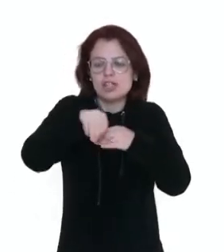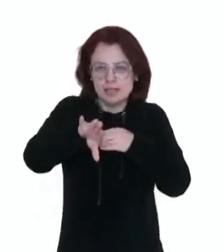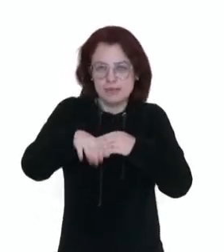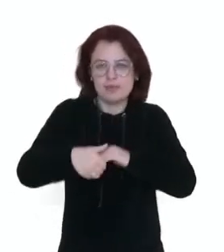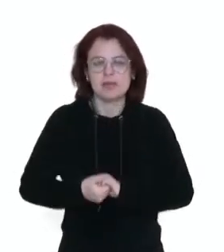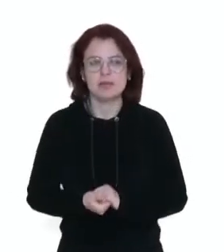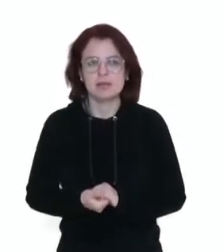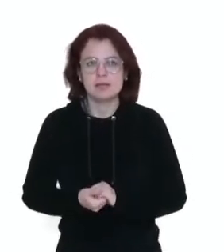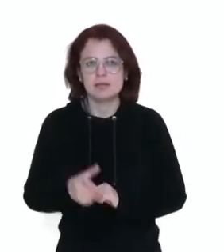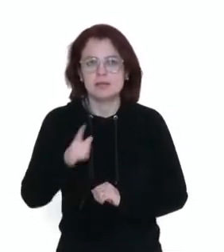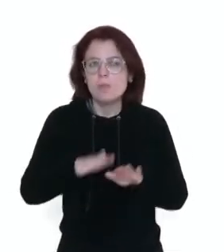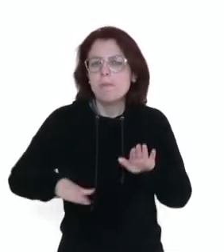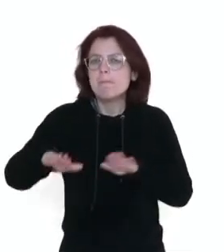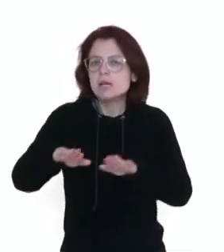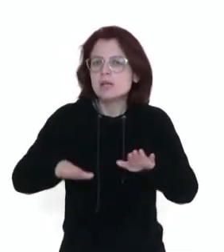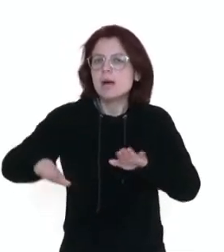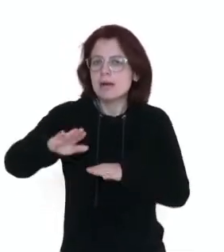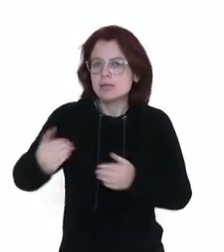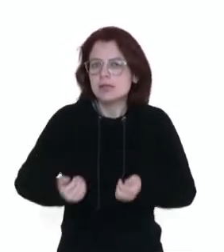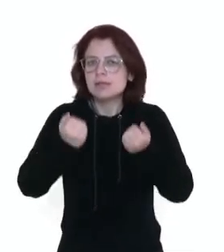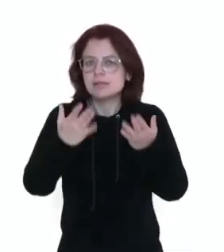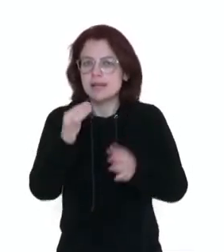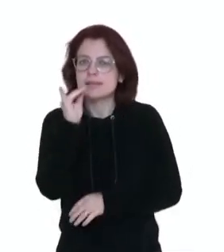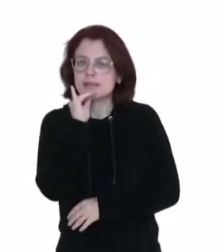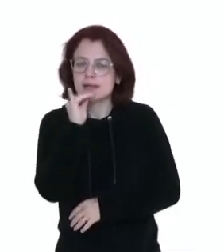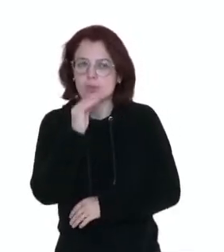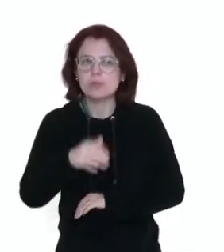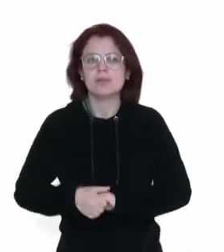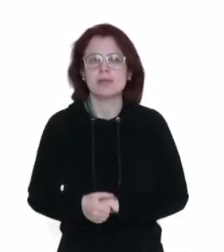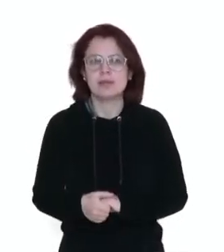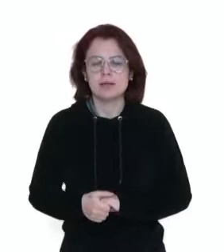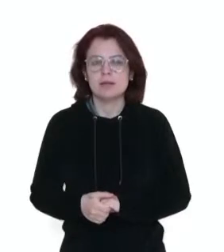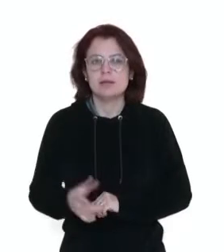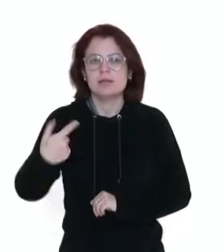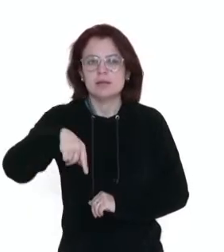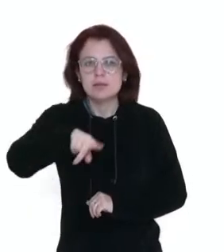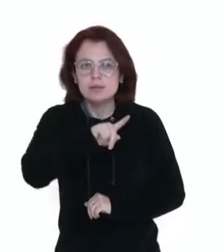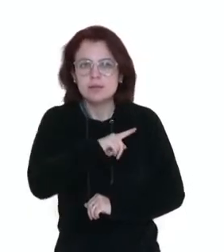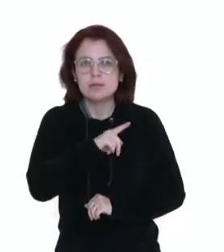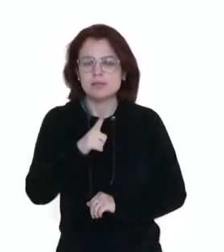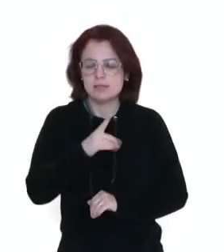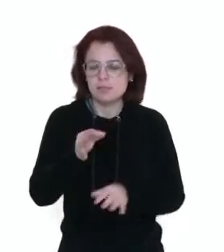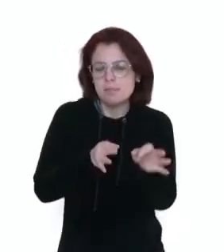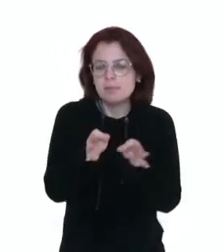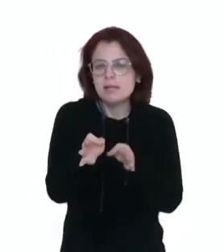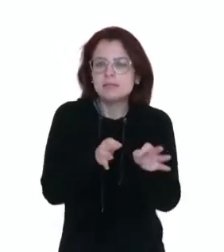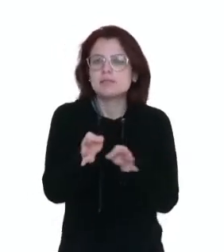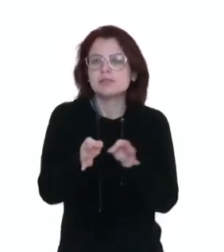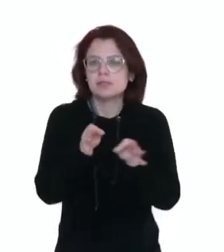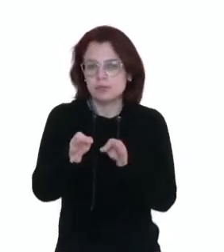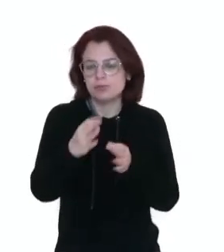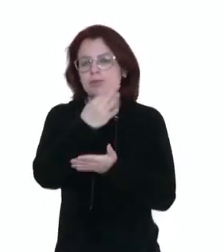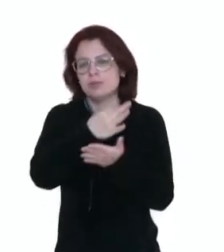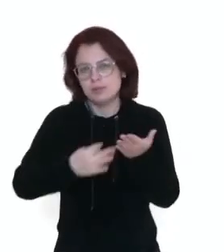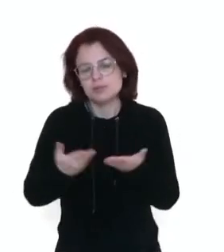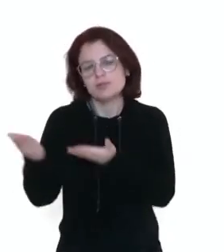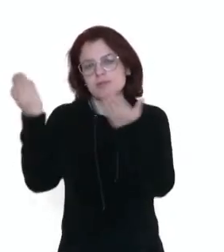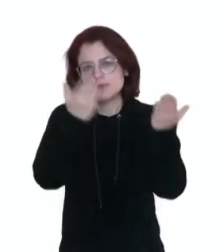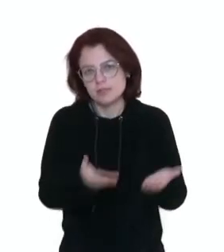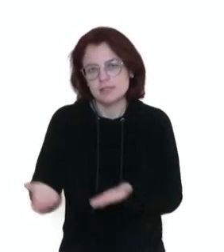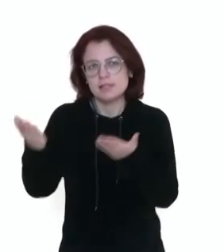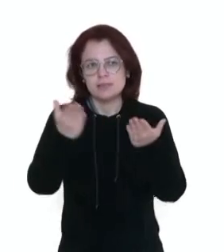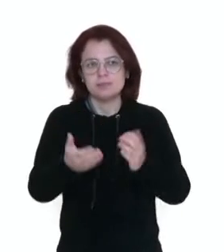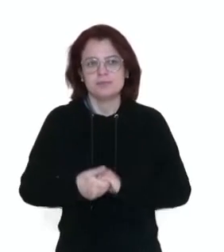passo a passo vai trazer alguns exemplos, né, para que vocês já possam ir planejando aí o texto de vocês, a lenda